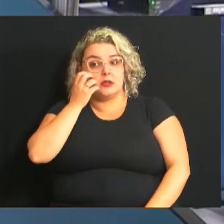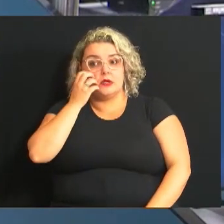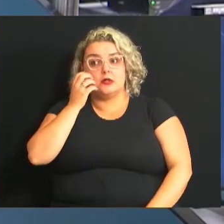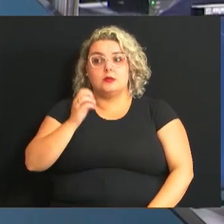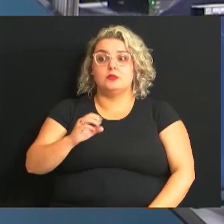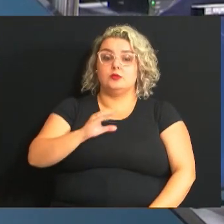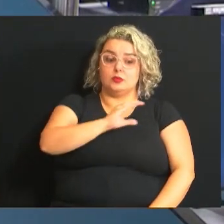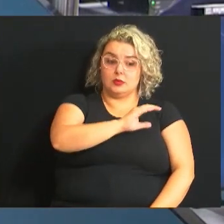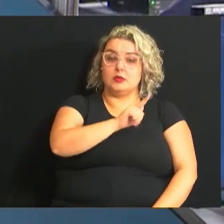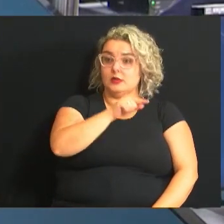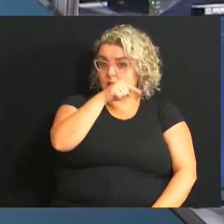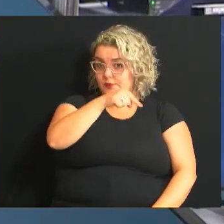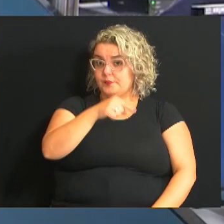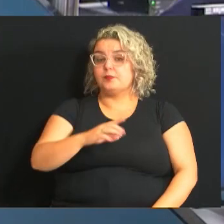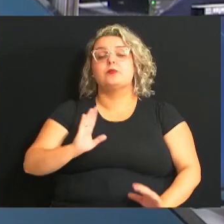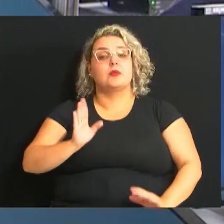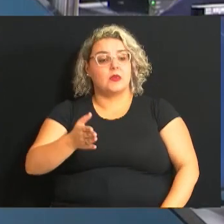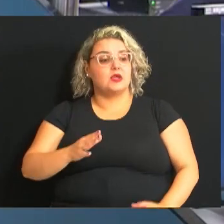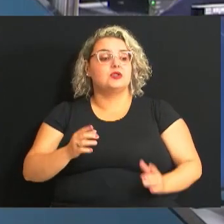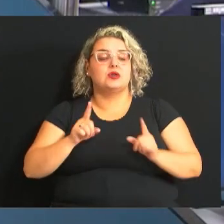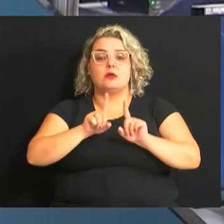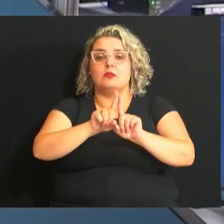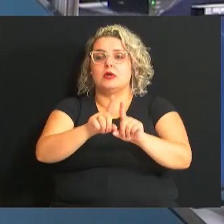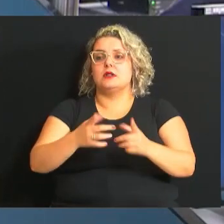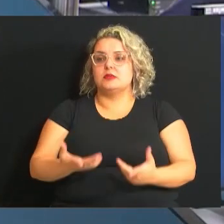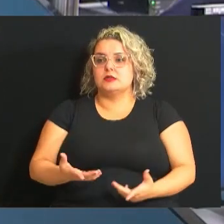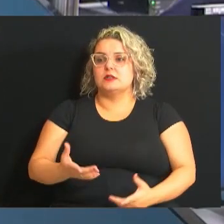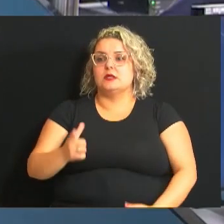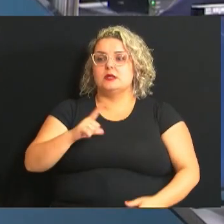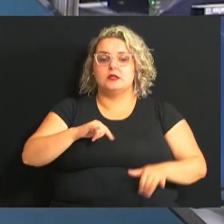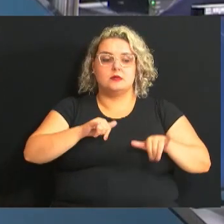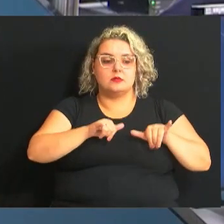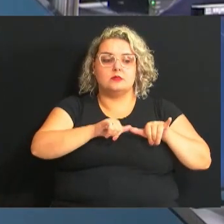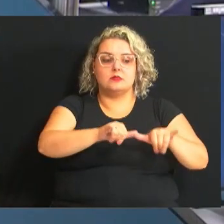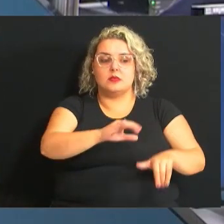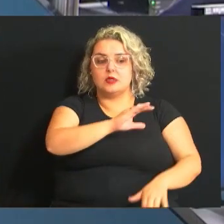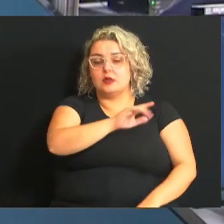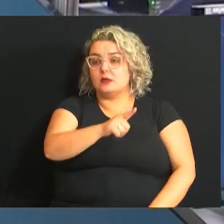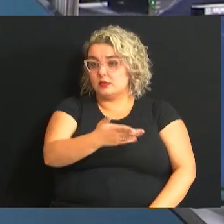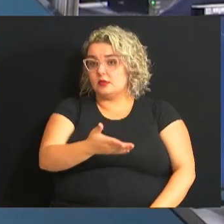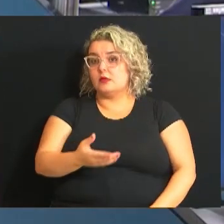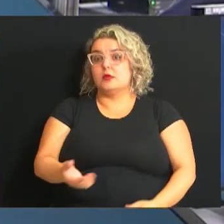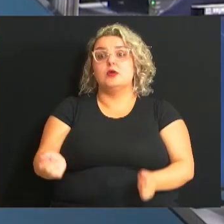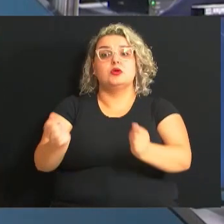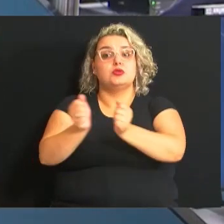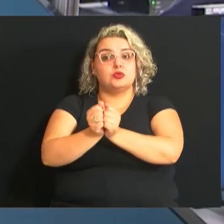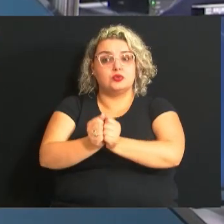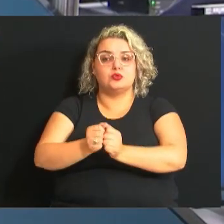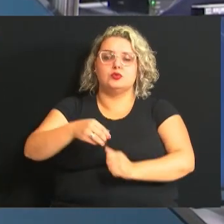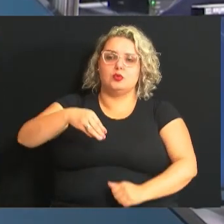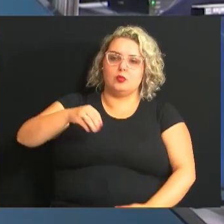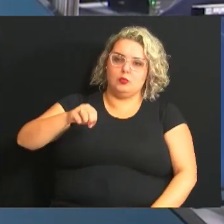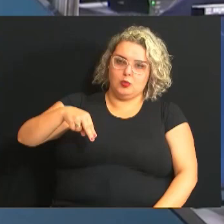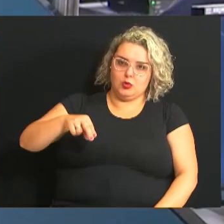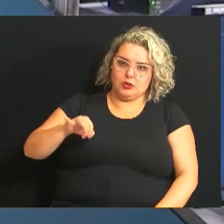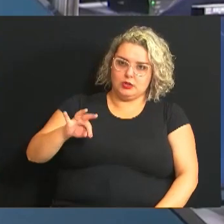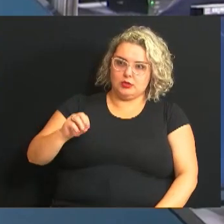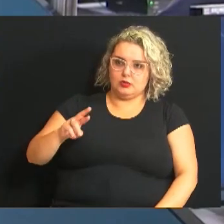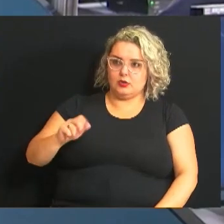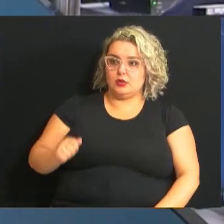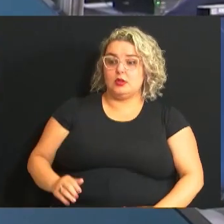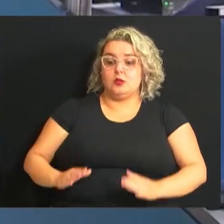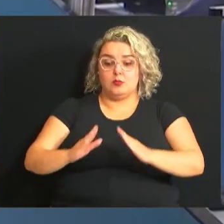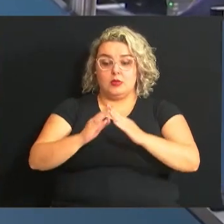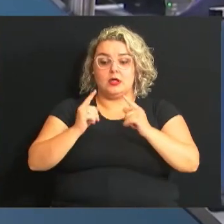temos parceiros na região do Campo Grande. Temos um mercado lá na região do Campo Grande que faz parte do Monitora Campinas. Uma igreja na John Boy Dunlop.